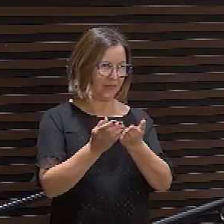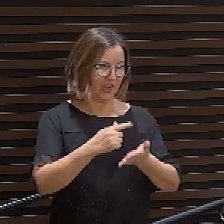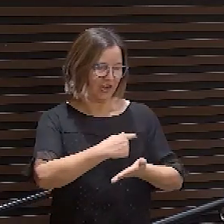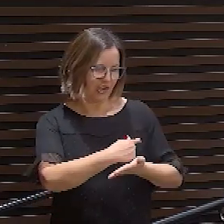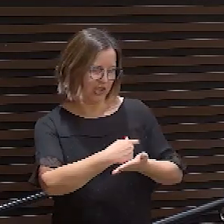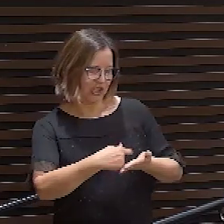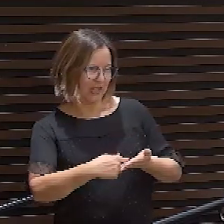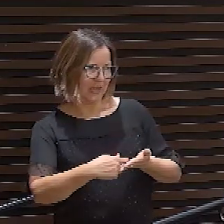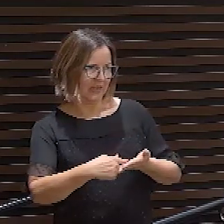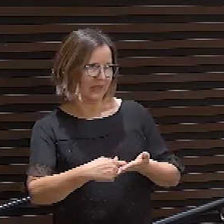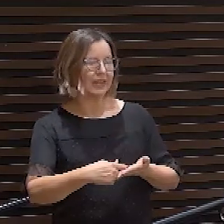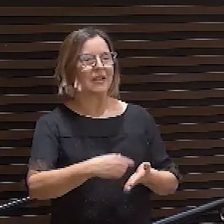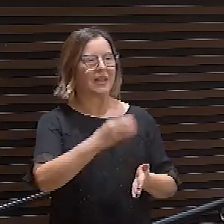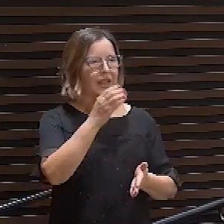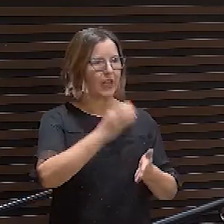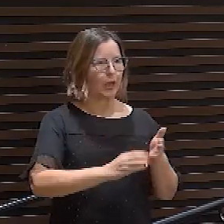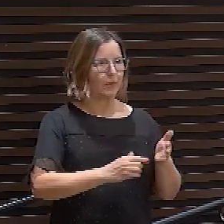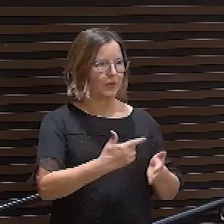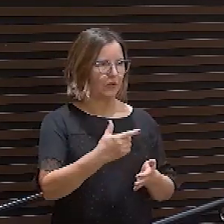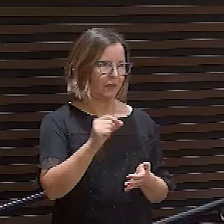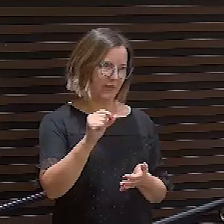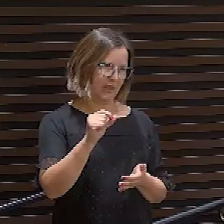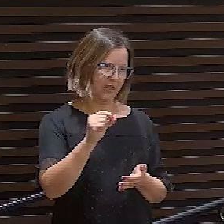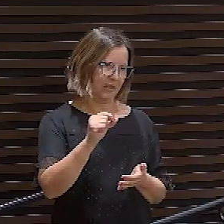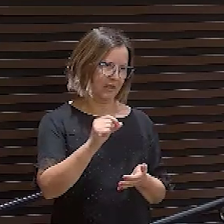Gênesis 22, 9.